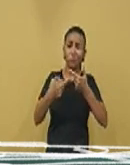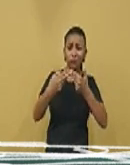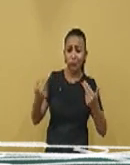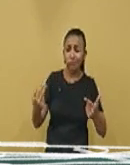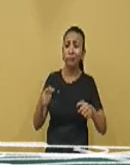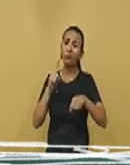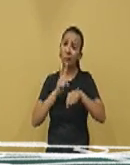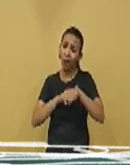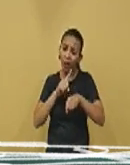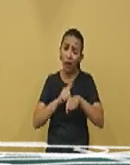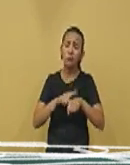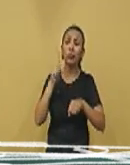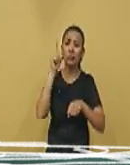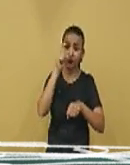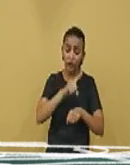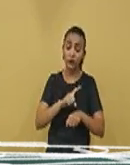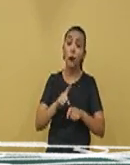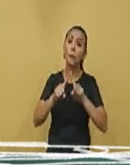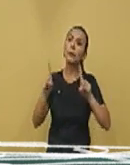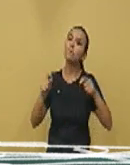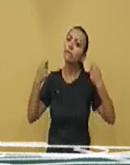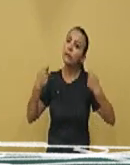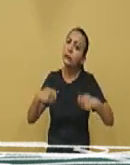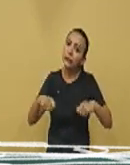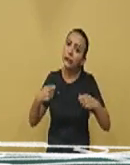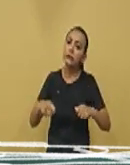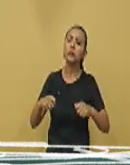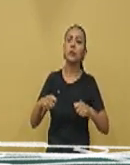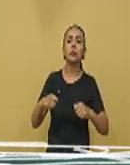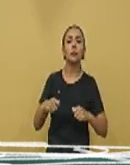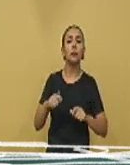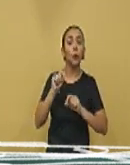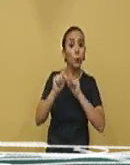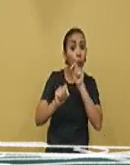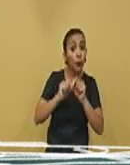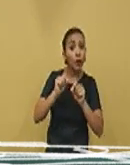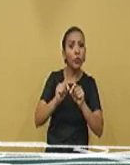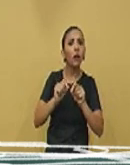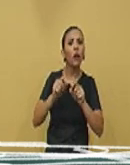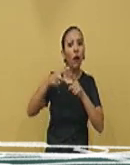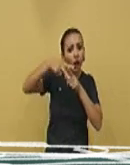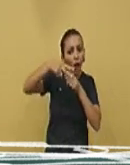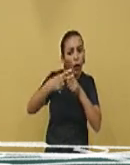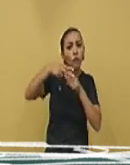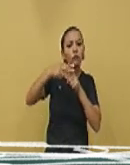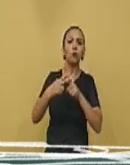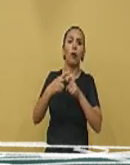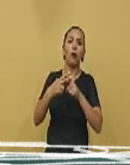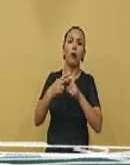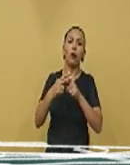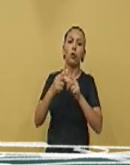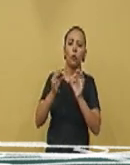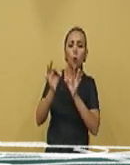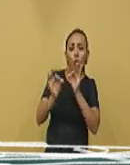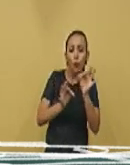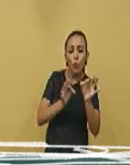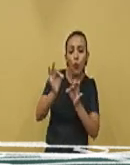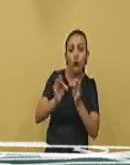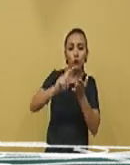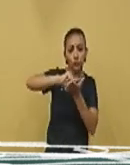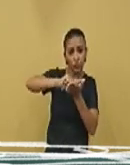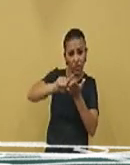tempo, mas é necessário, isso indica que são necessários ajustes no processo de gestão da universidade,